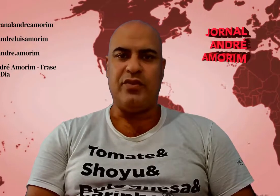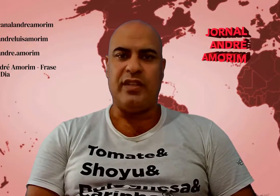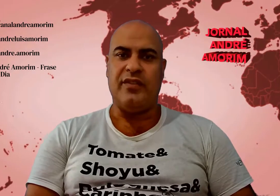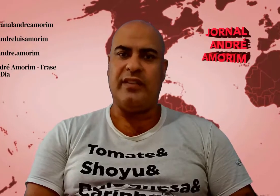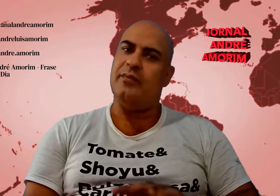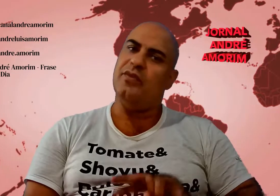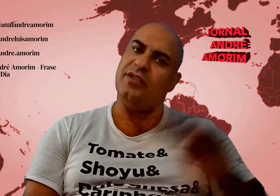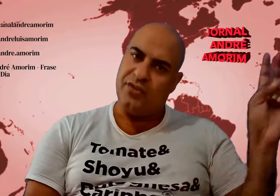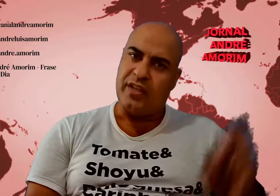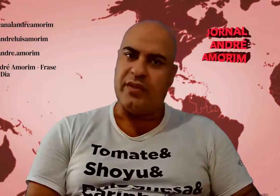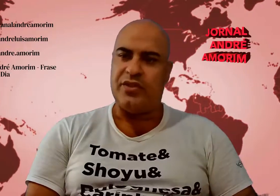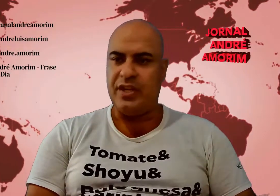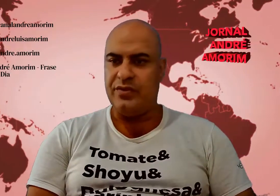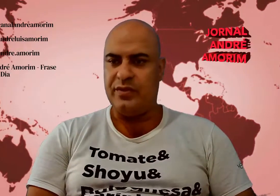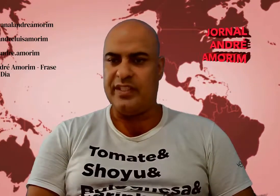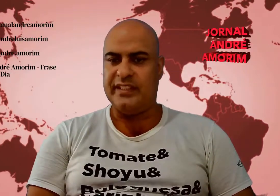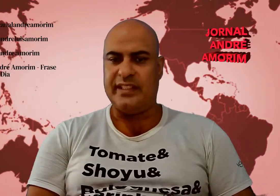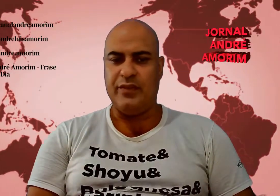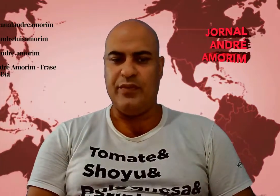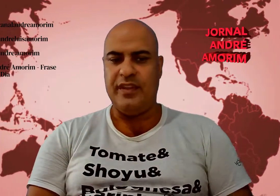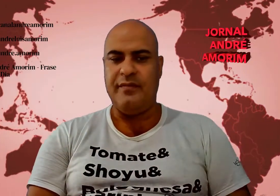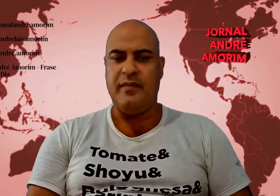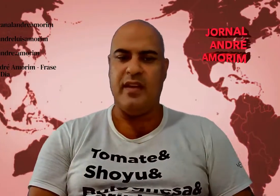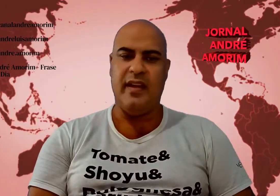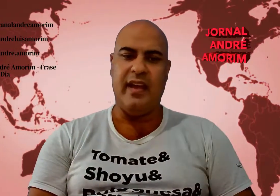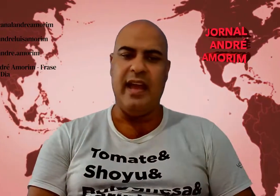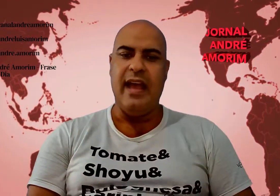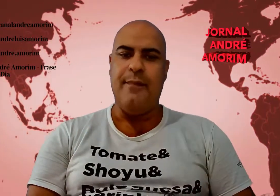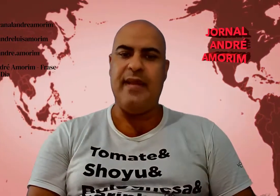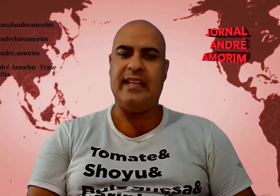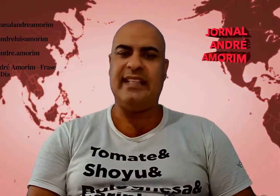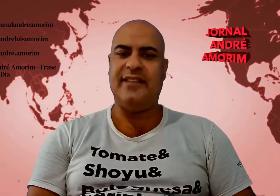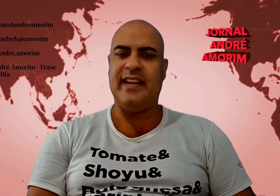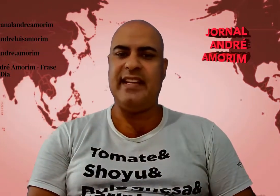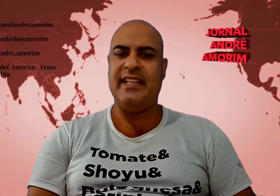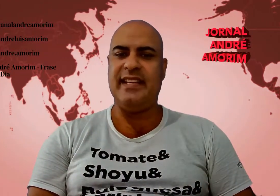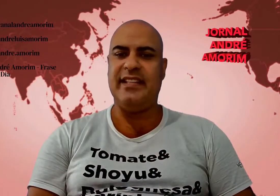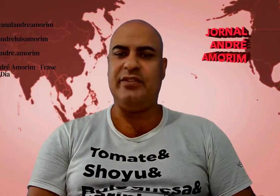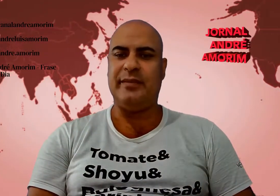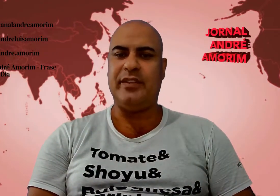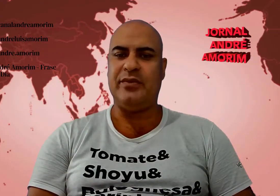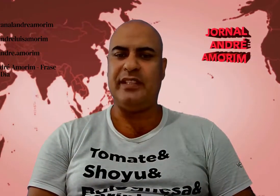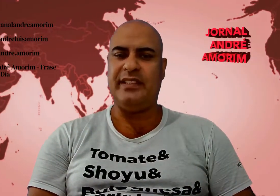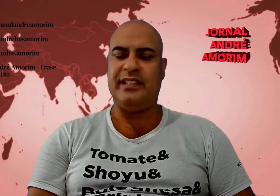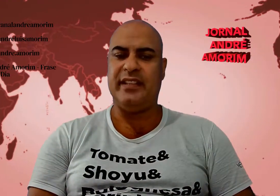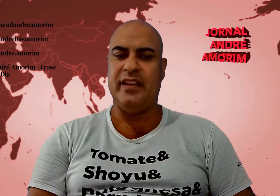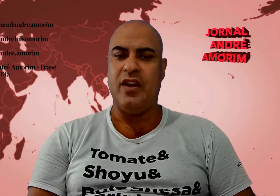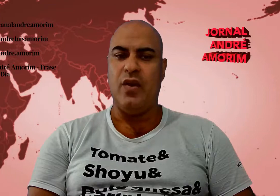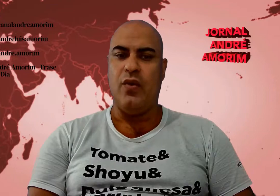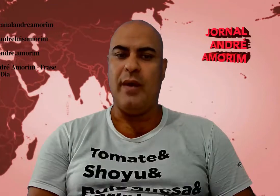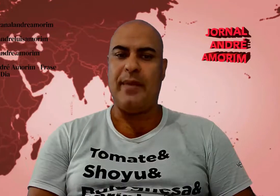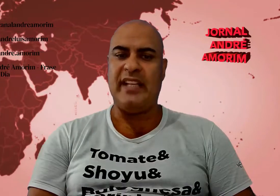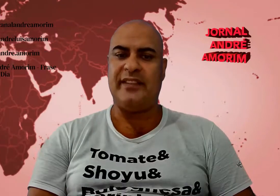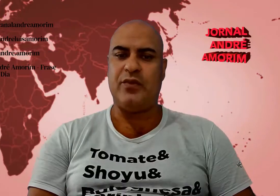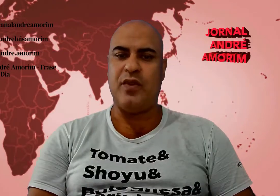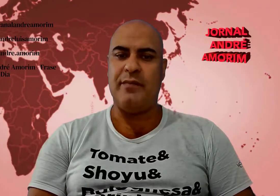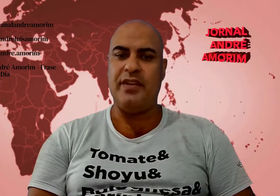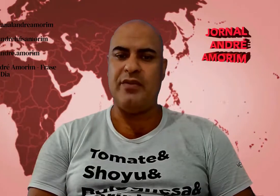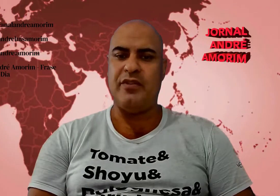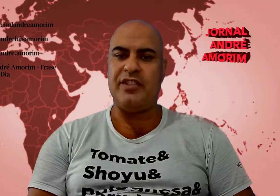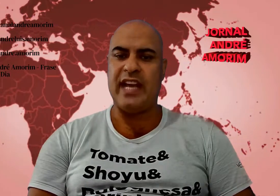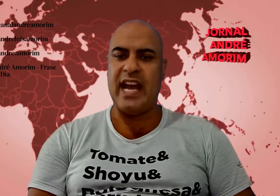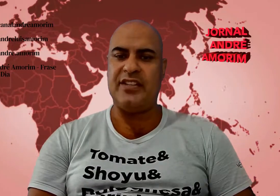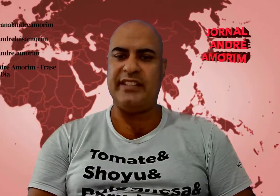E a última do Jornal Andamorim, jornal cheio de notícias até o fim. Piada da velhinha e os amendoins. O rapaz vai